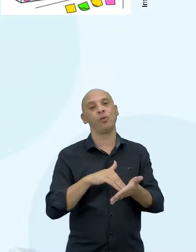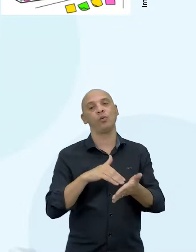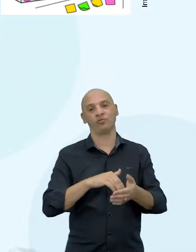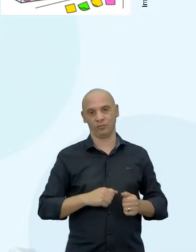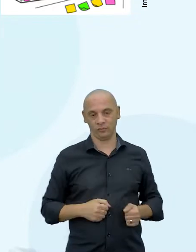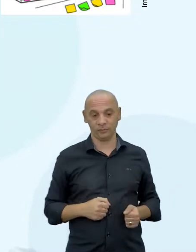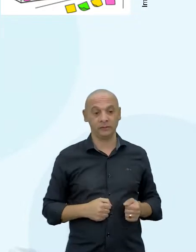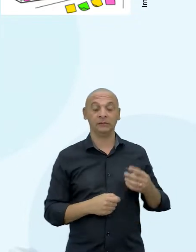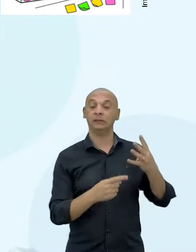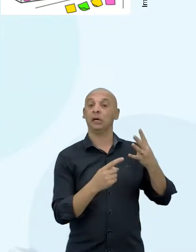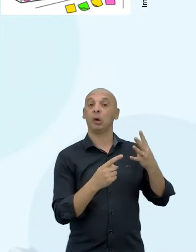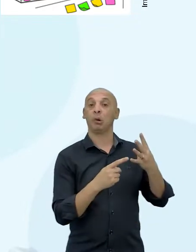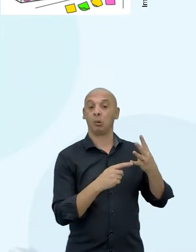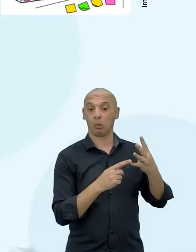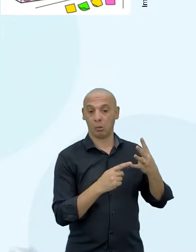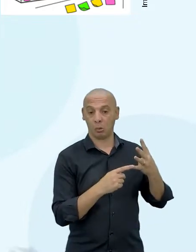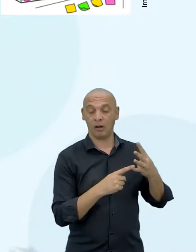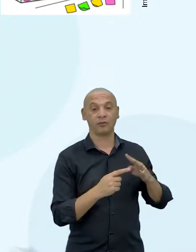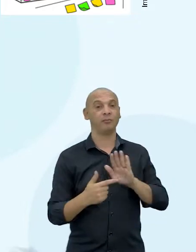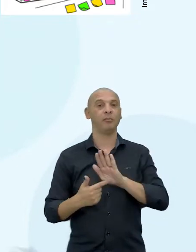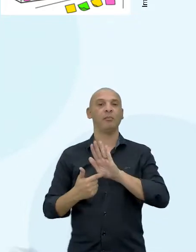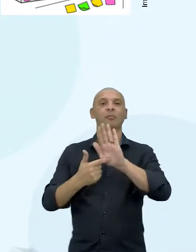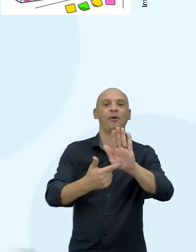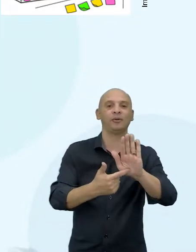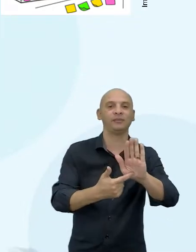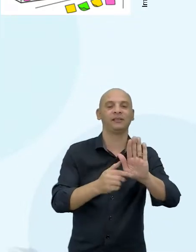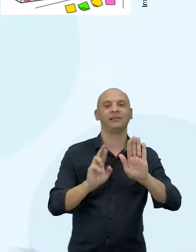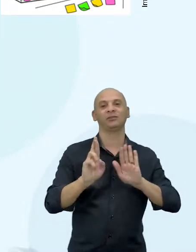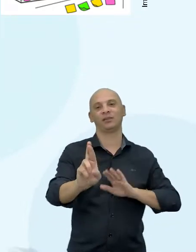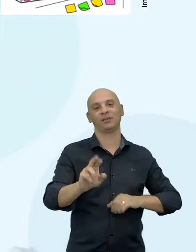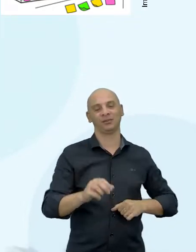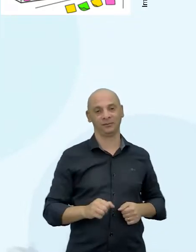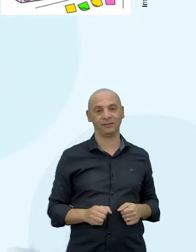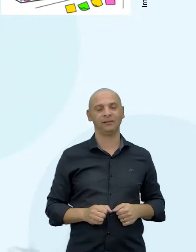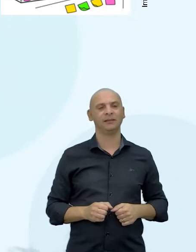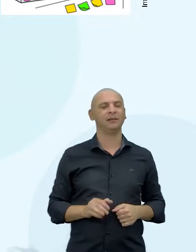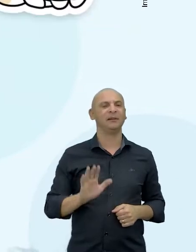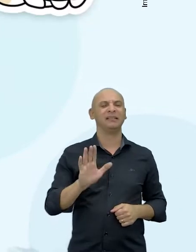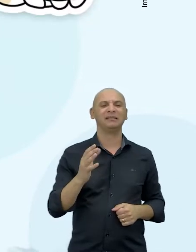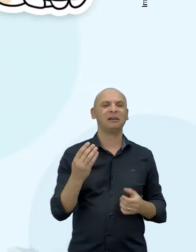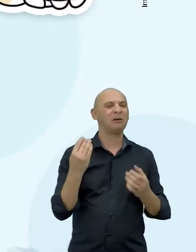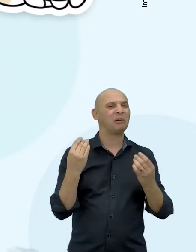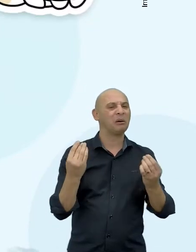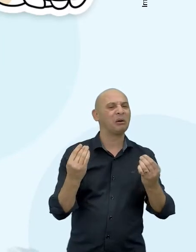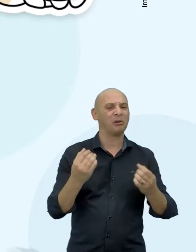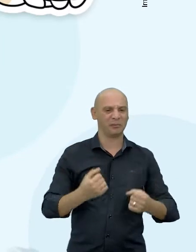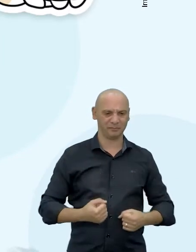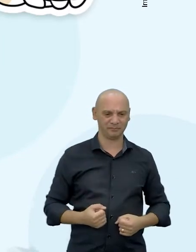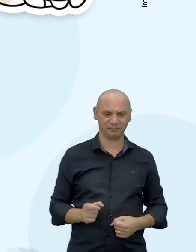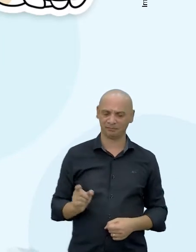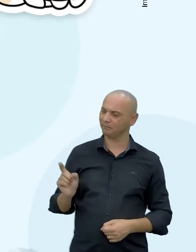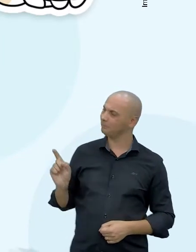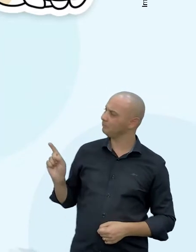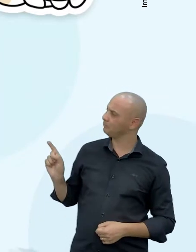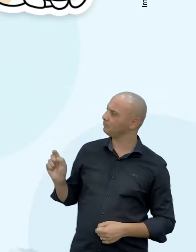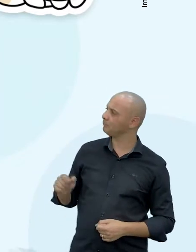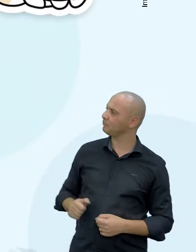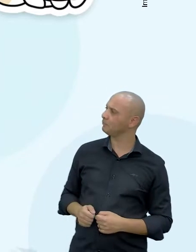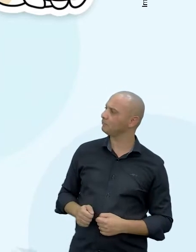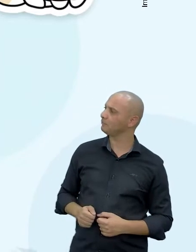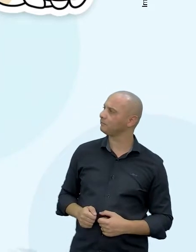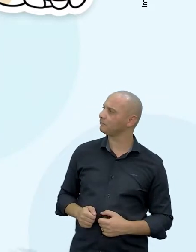aspas, aí. Você tem a elaboração do relatório final e, por último, você vai apresentar esses